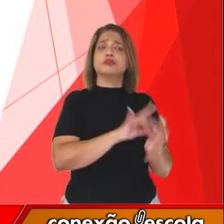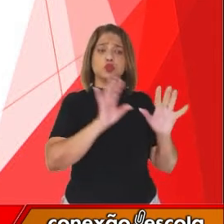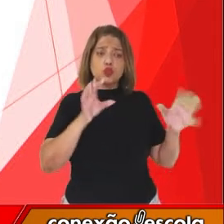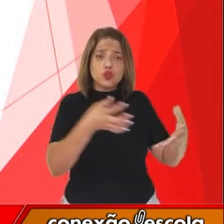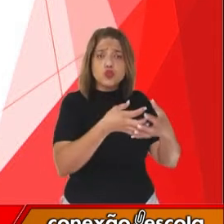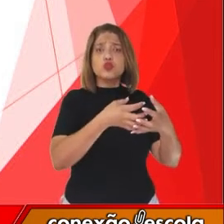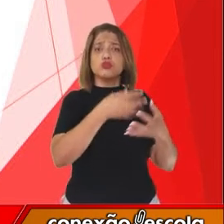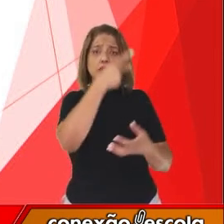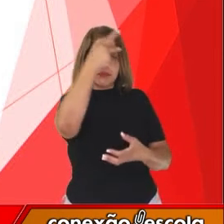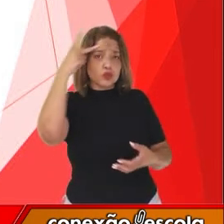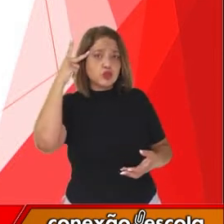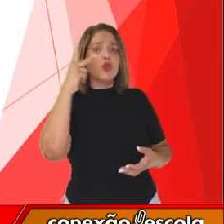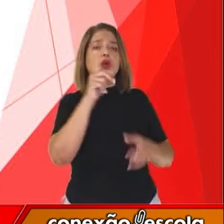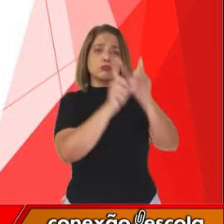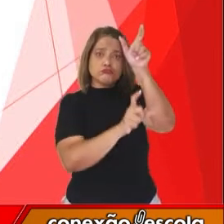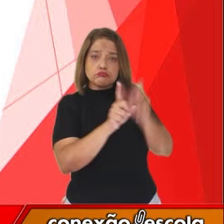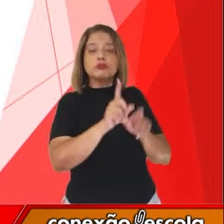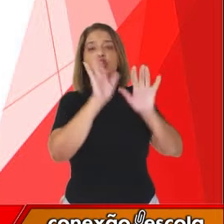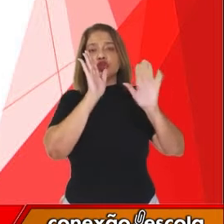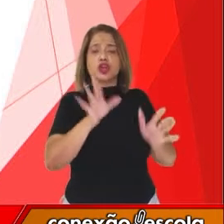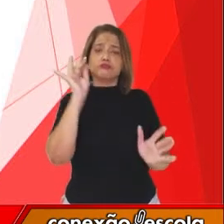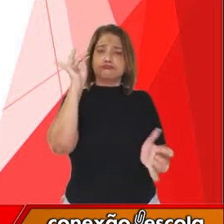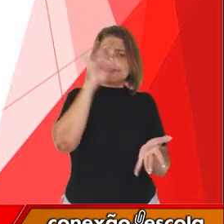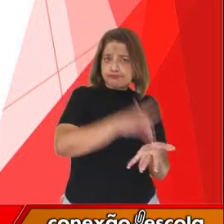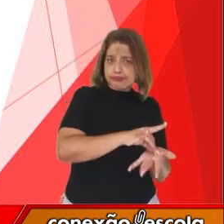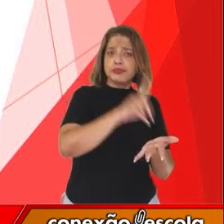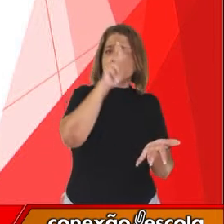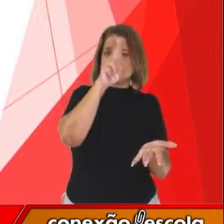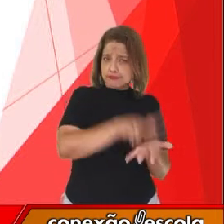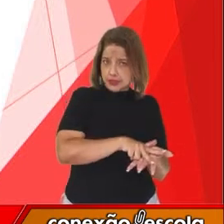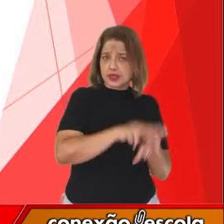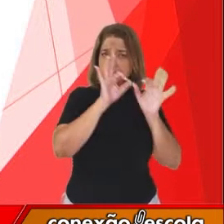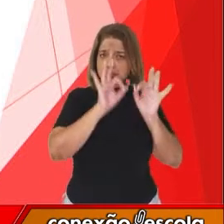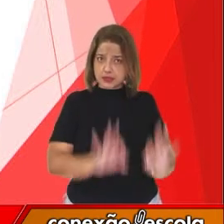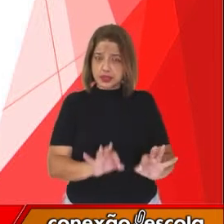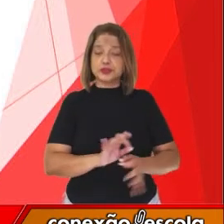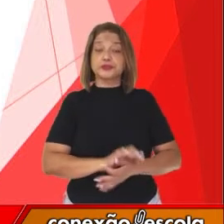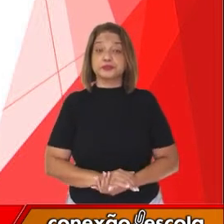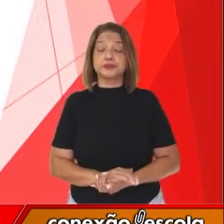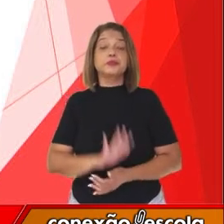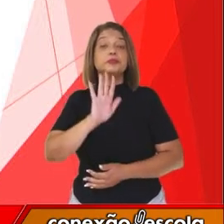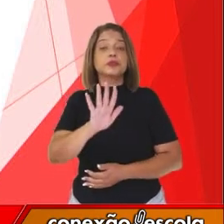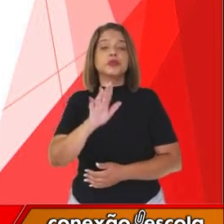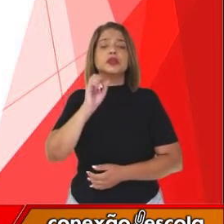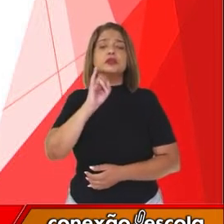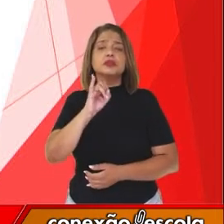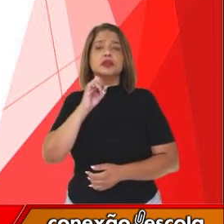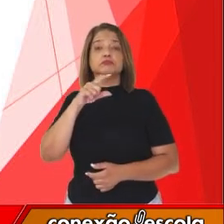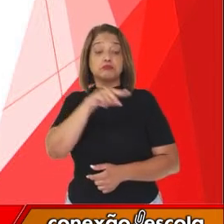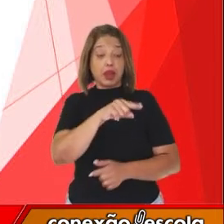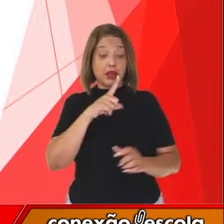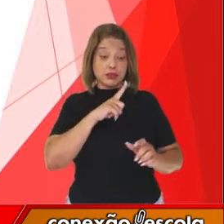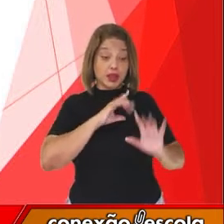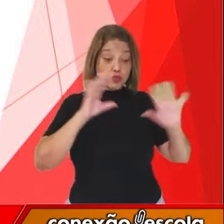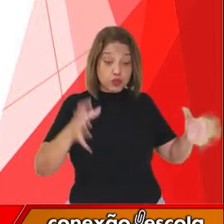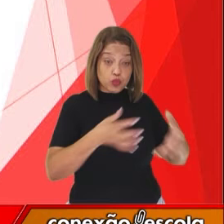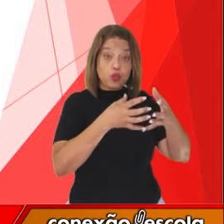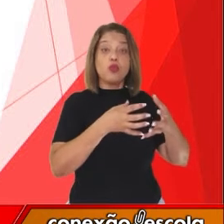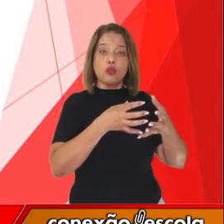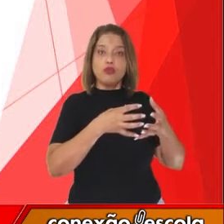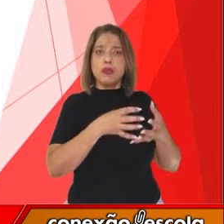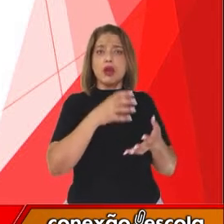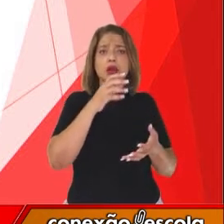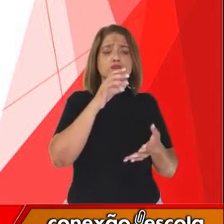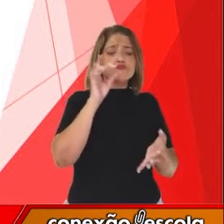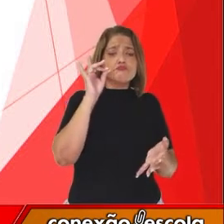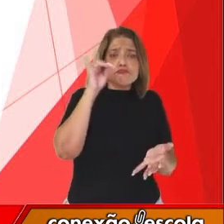são federados. Quando ele está inscrito em uma federação, por exemplo, goiana, ele participa de todos